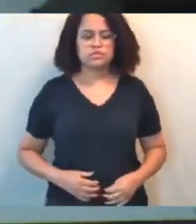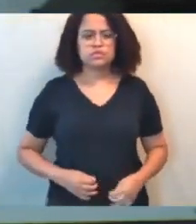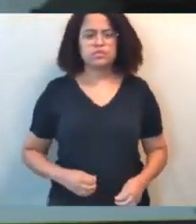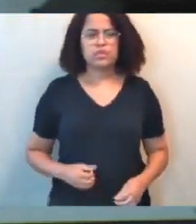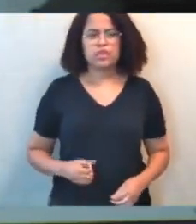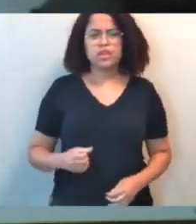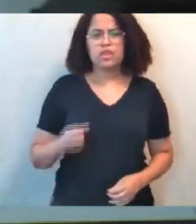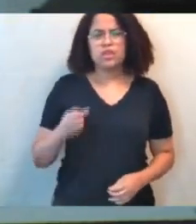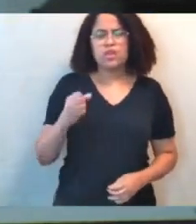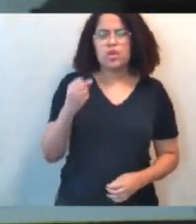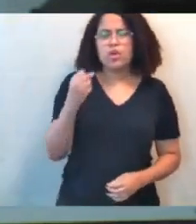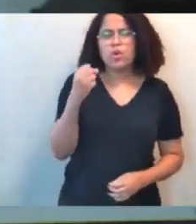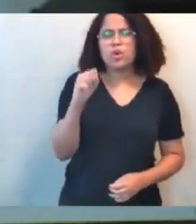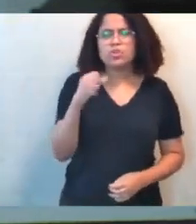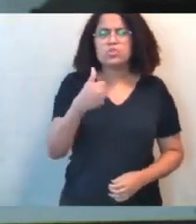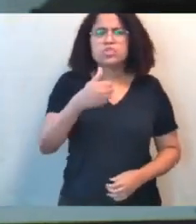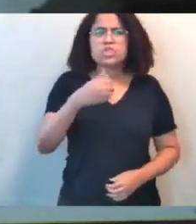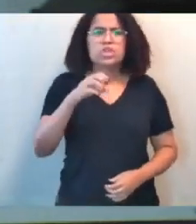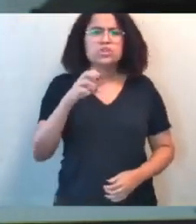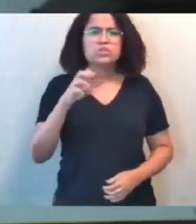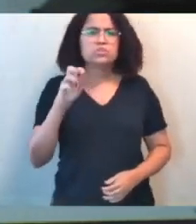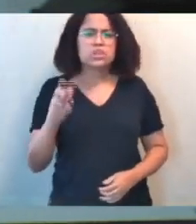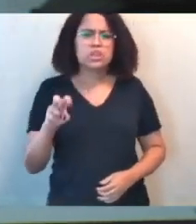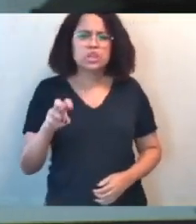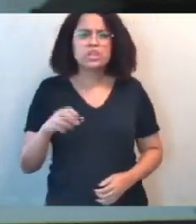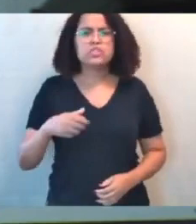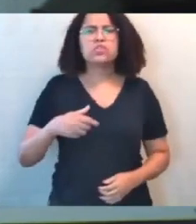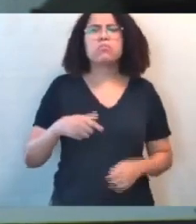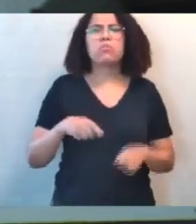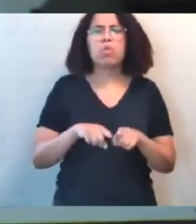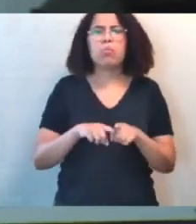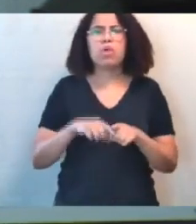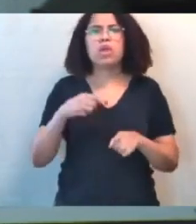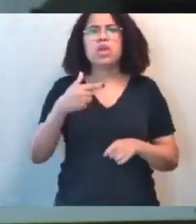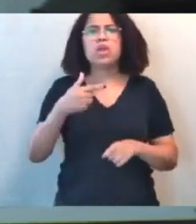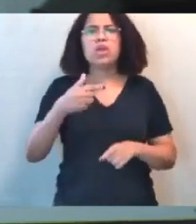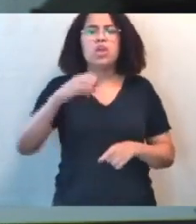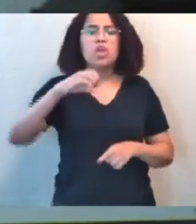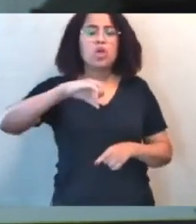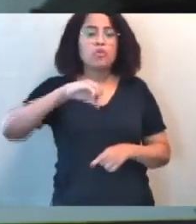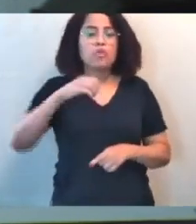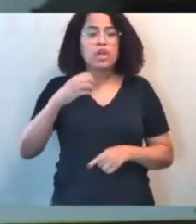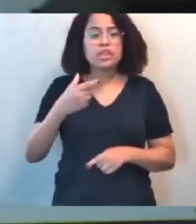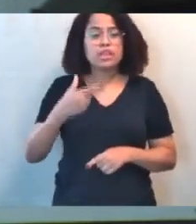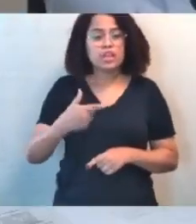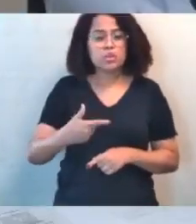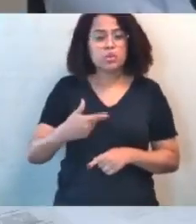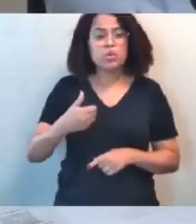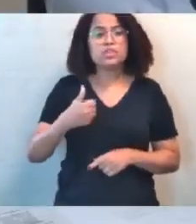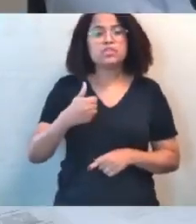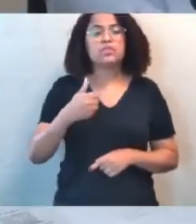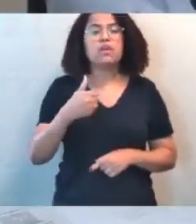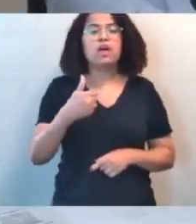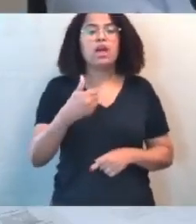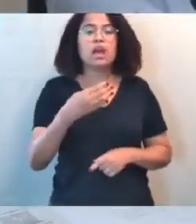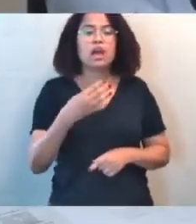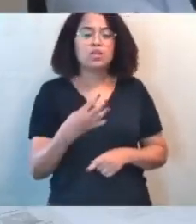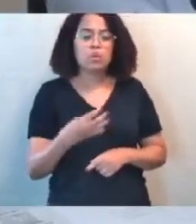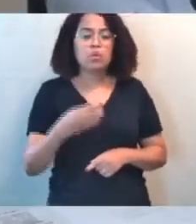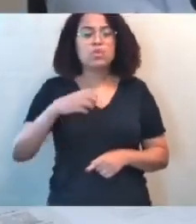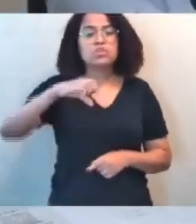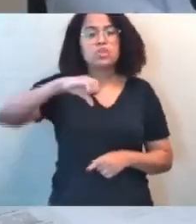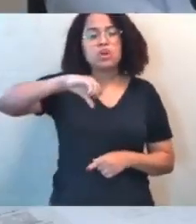815, a 9214, a 9211,